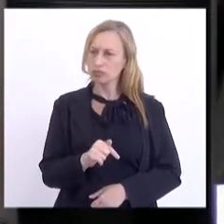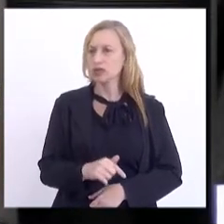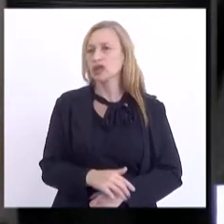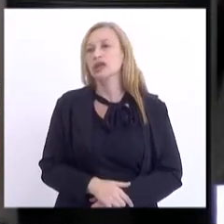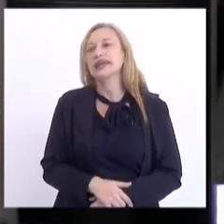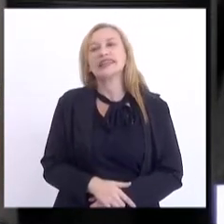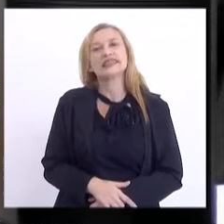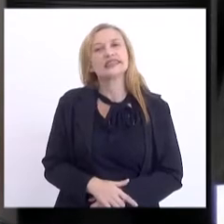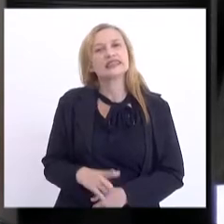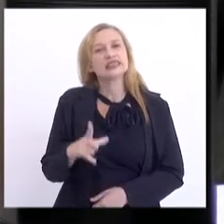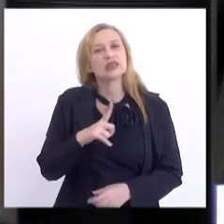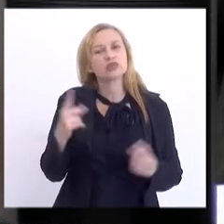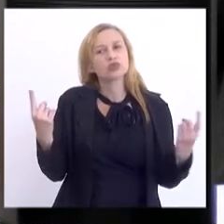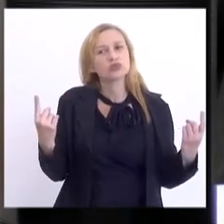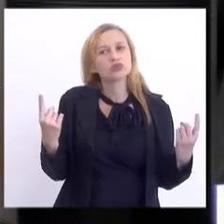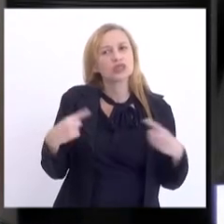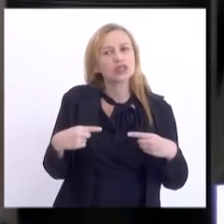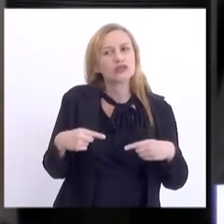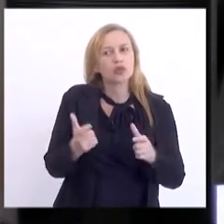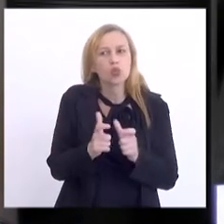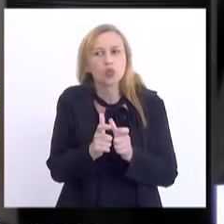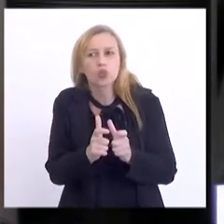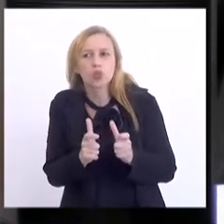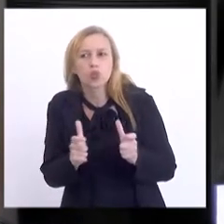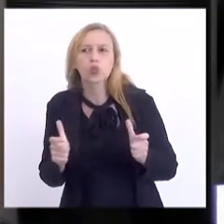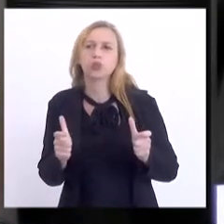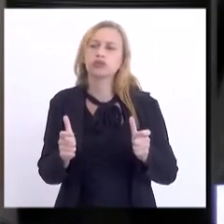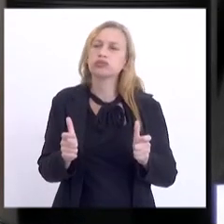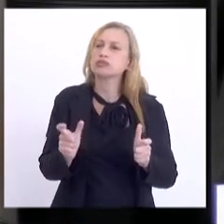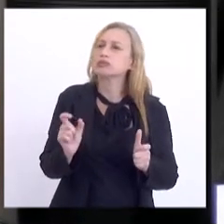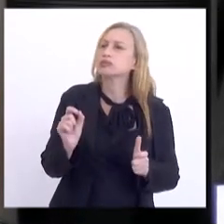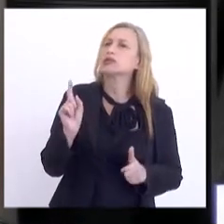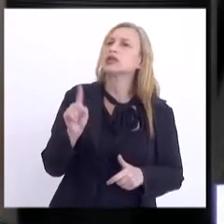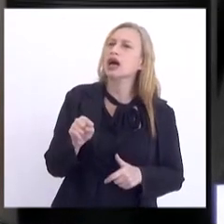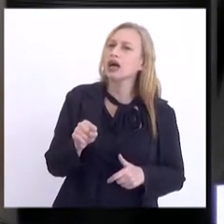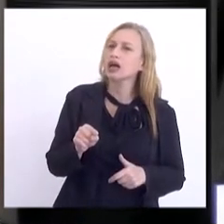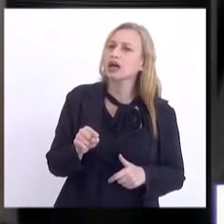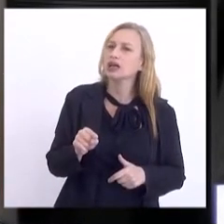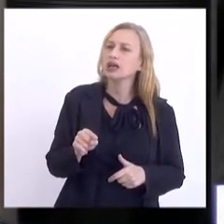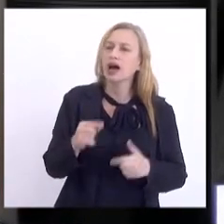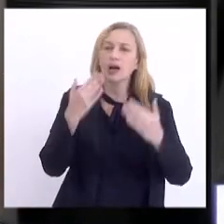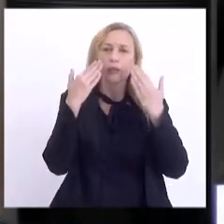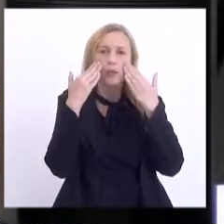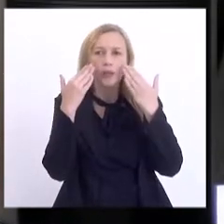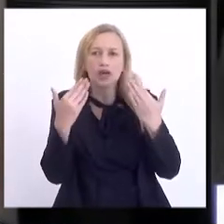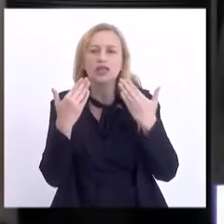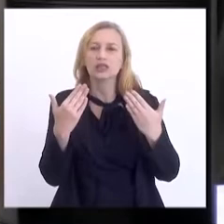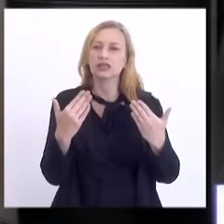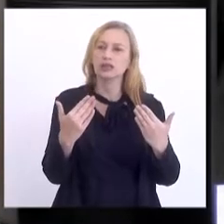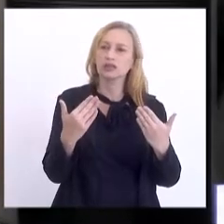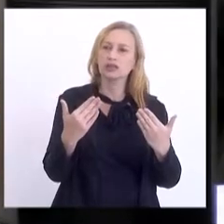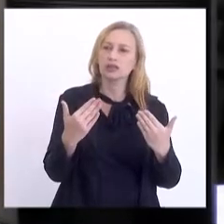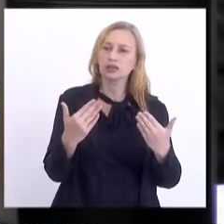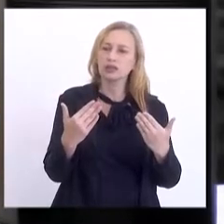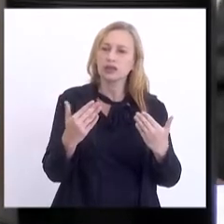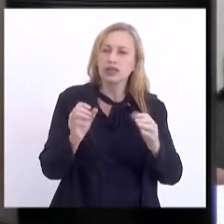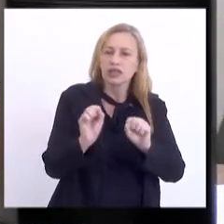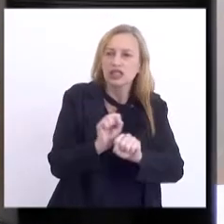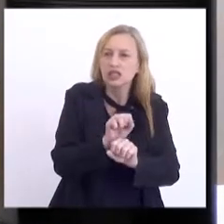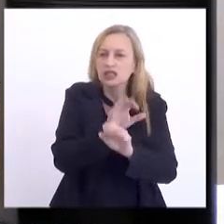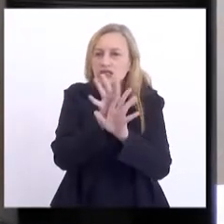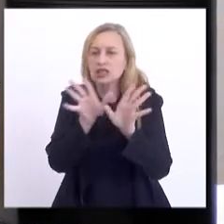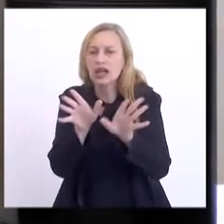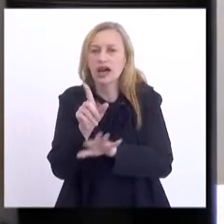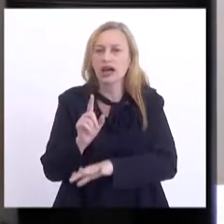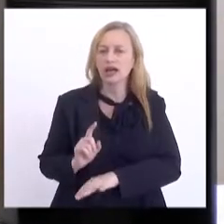temos um desafio enorme que é apresentar de maneira mais robusta